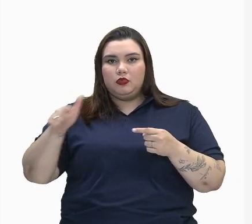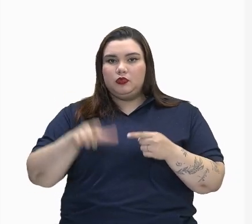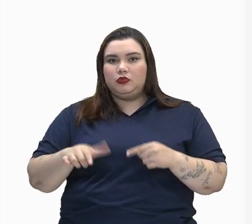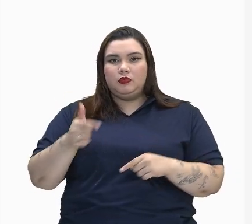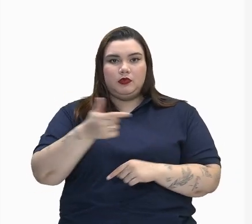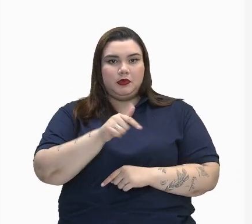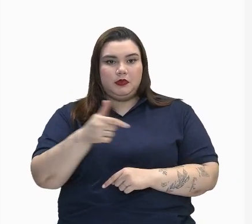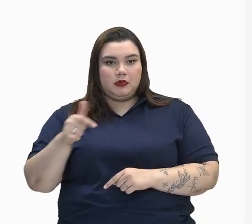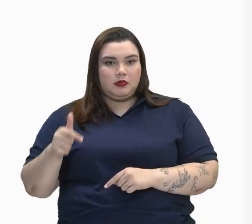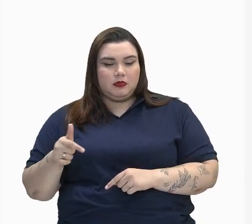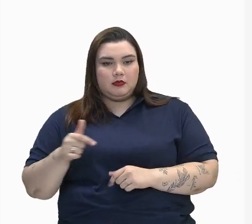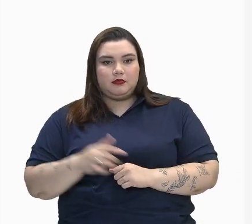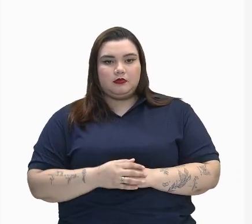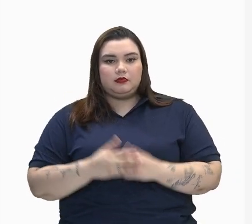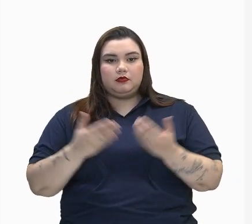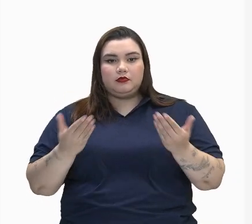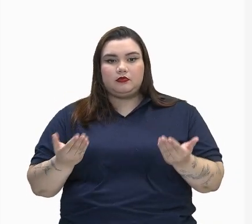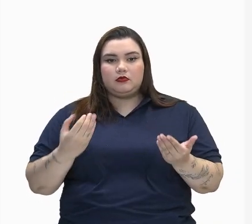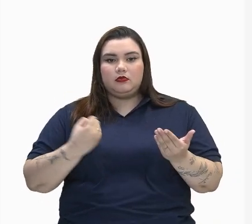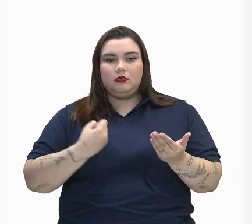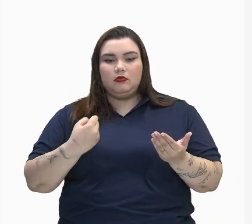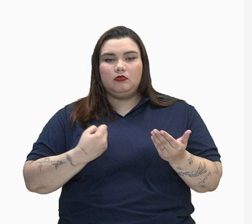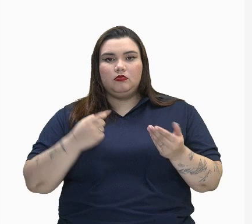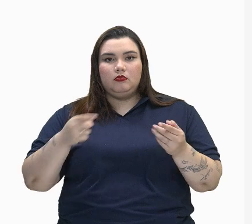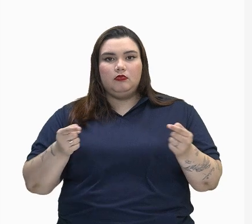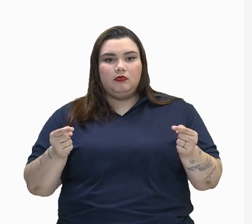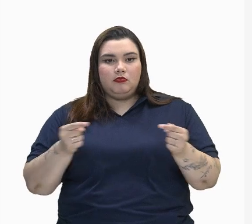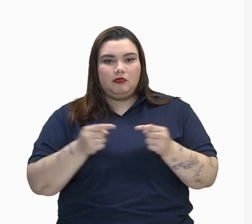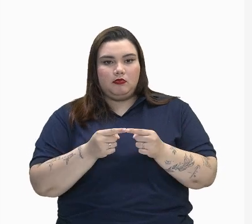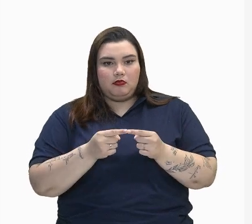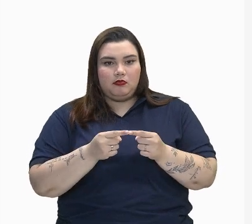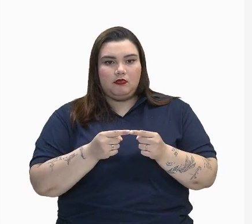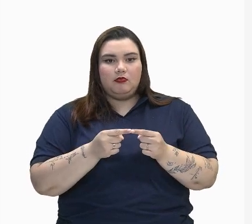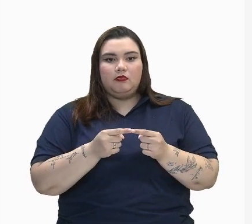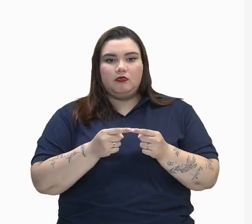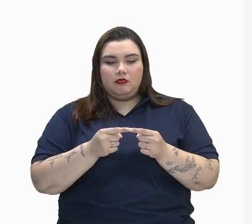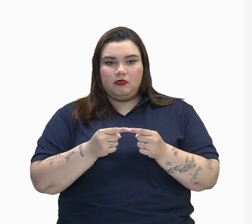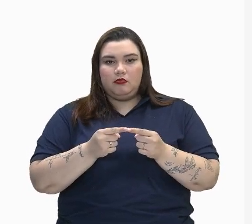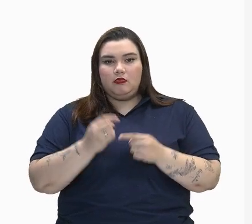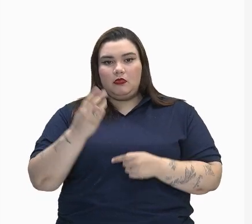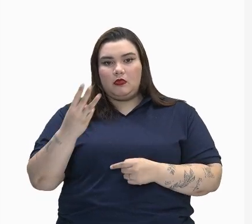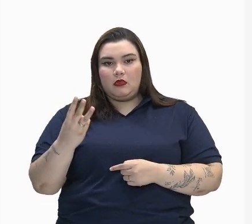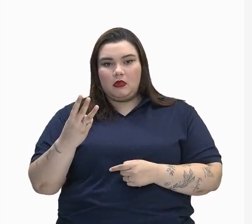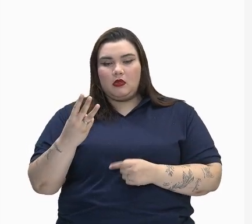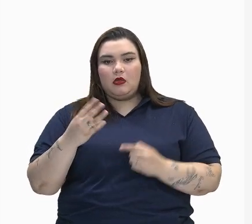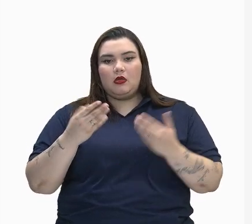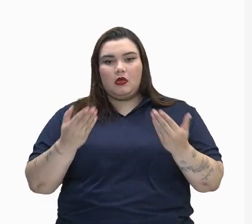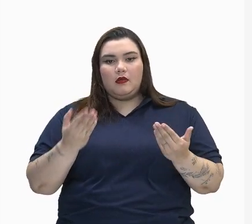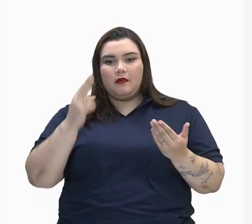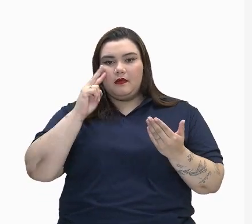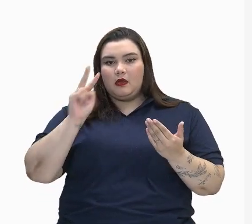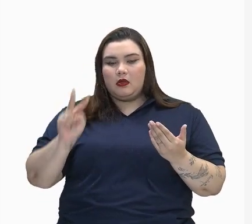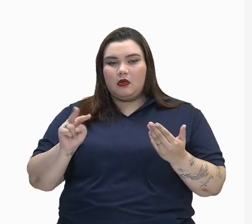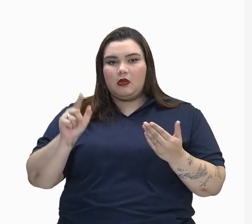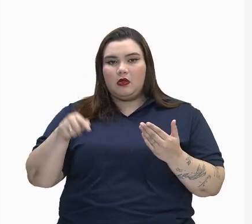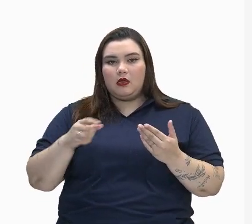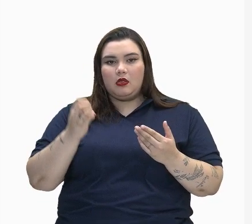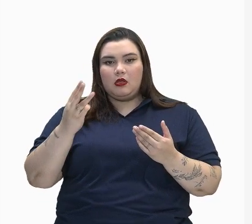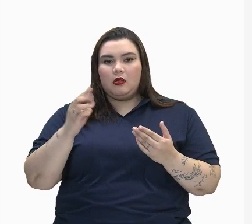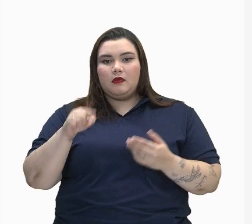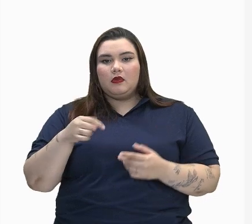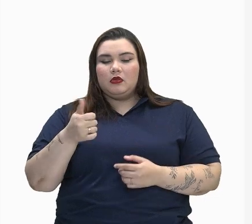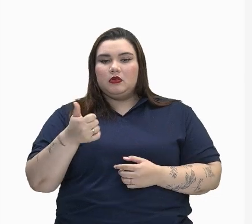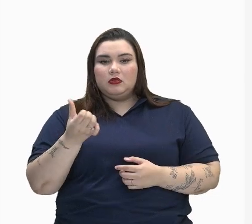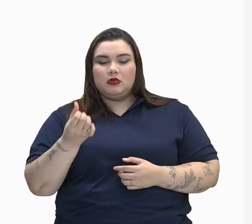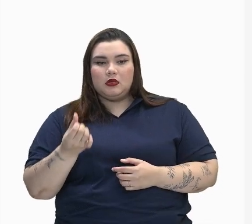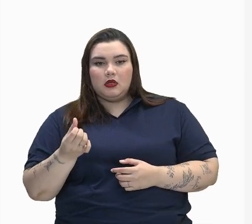repetem. Então, o número ali que está próximo de 3, então, como a gente viu, que é